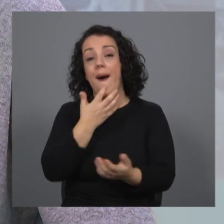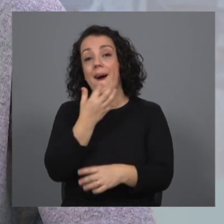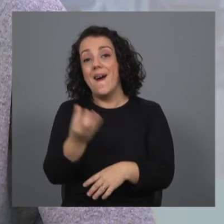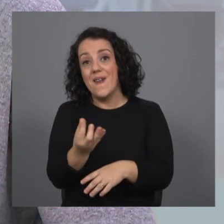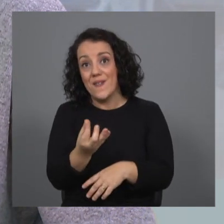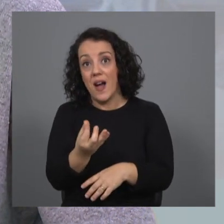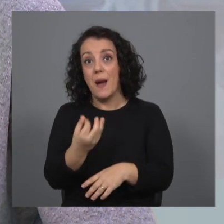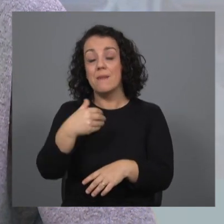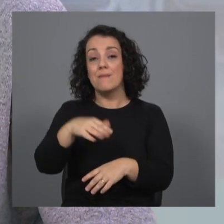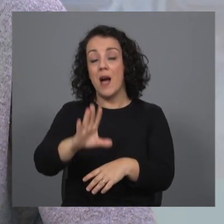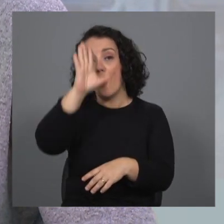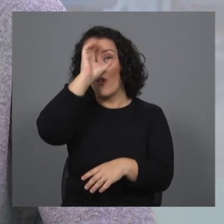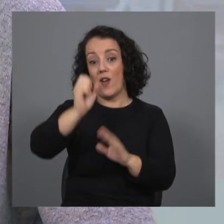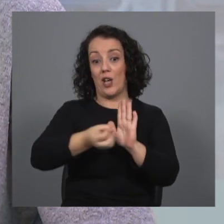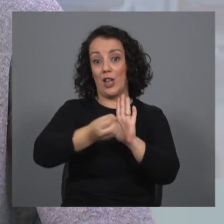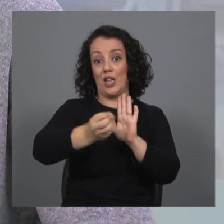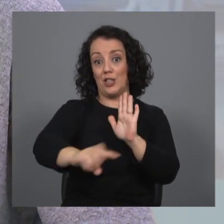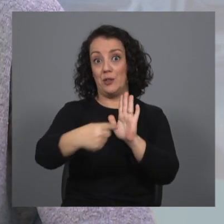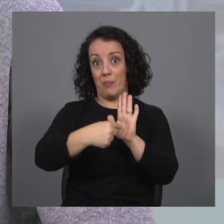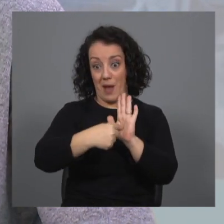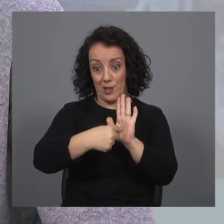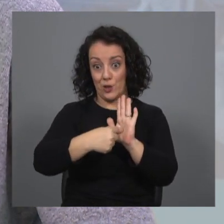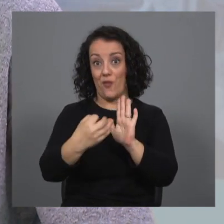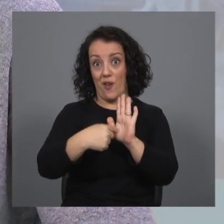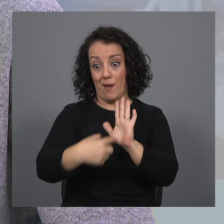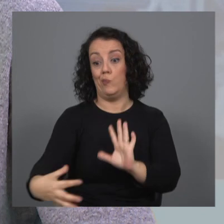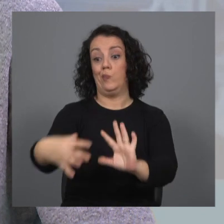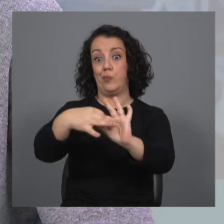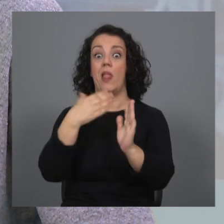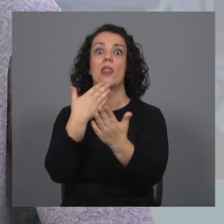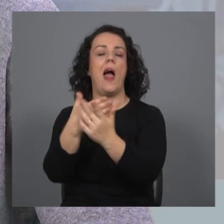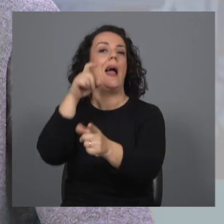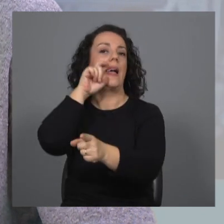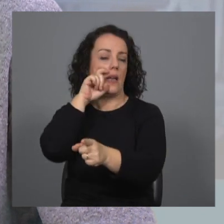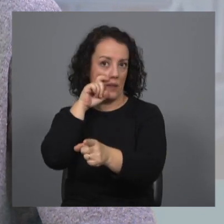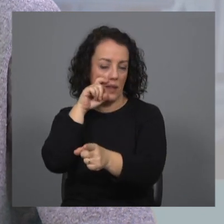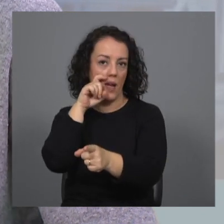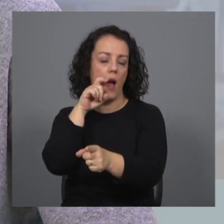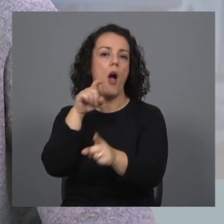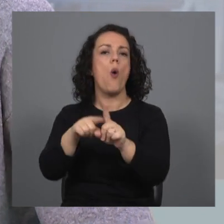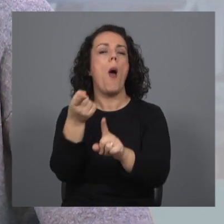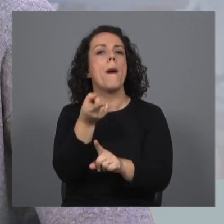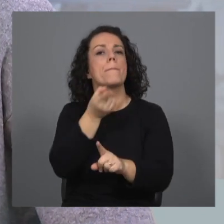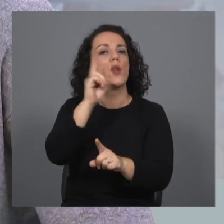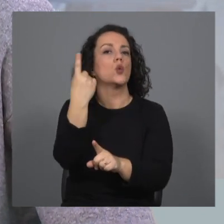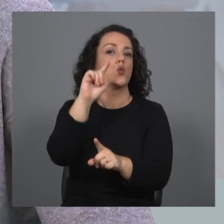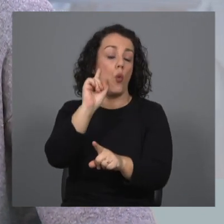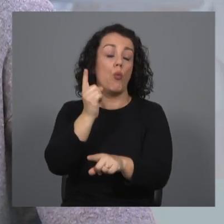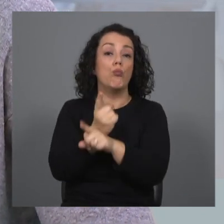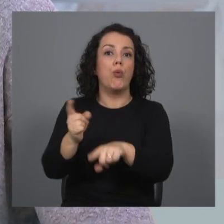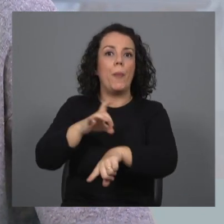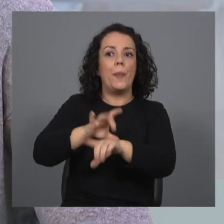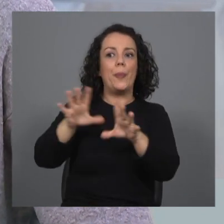tal despacho publicado pelo Governo, esta situação estaria salvaguardada, portanto estas pessoas seriam consideradas regulares durante este período de pandemia, não